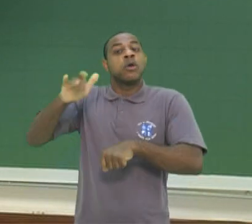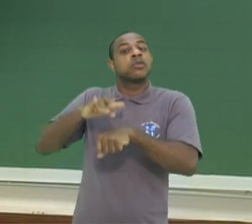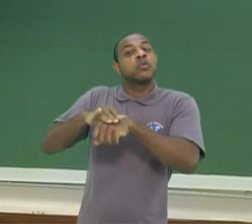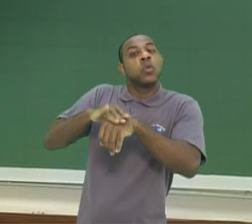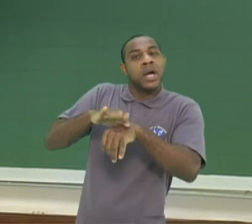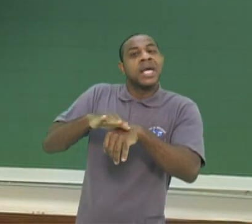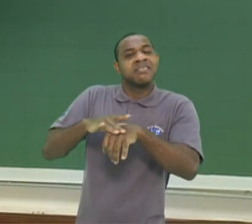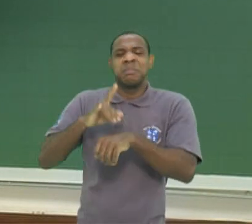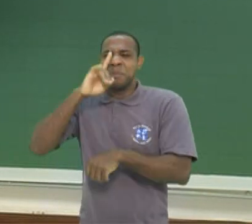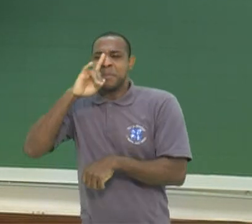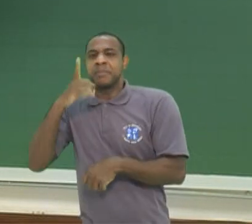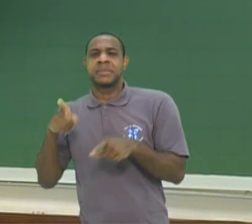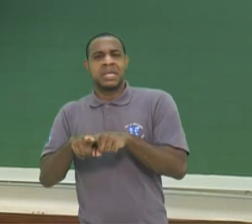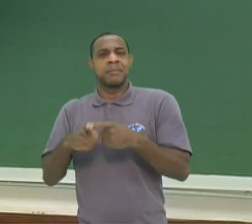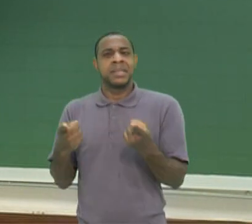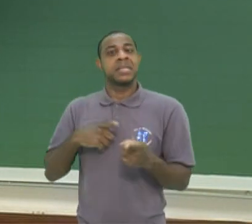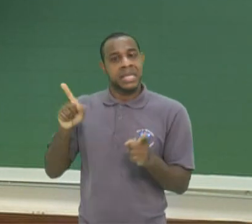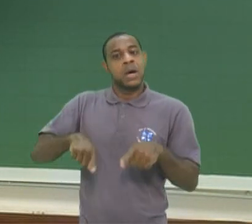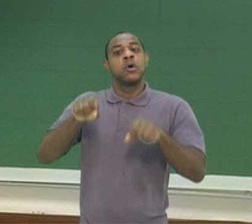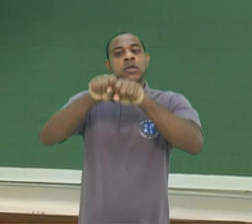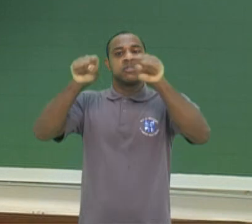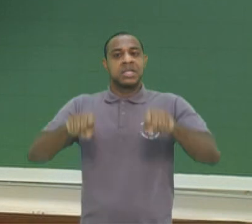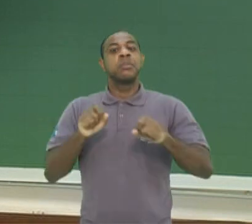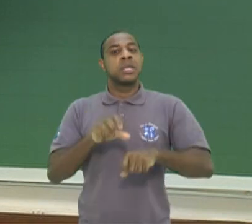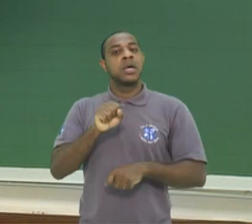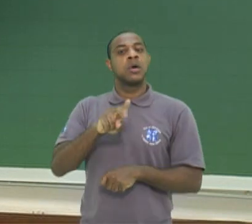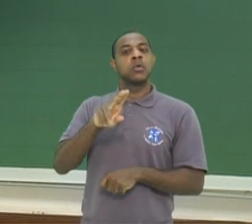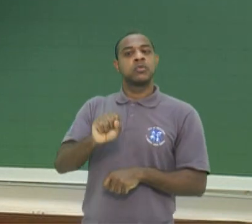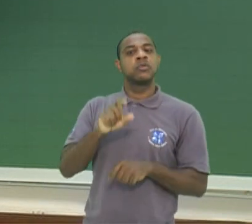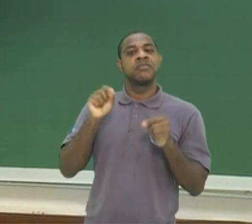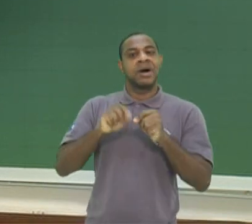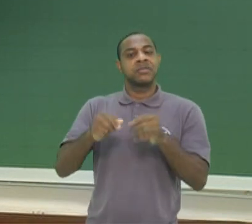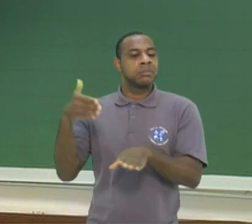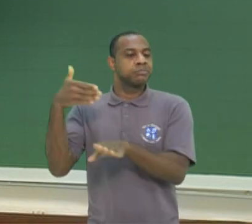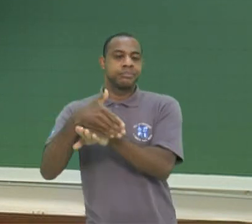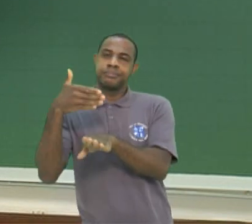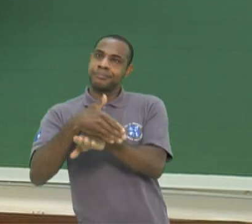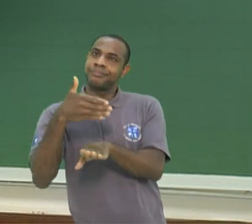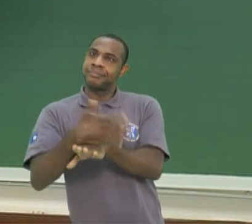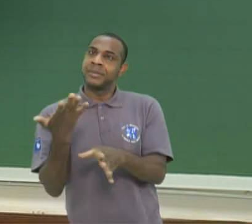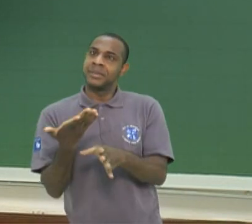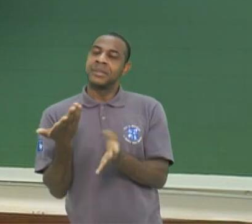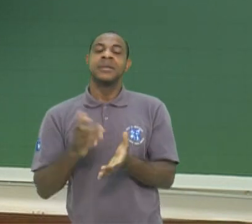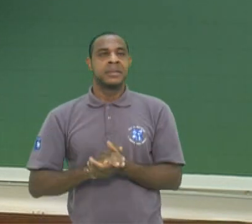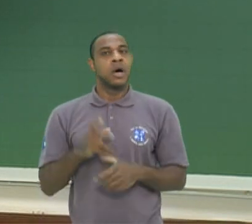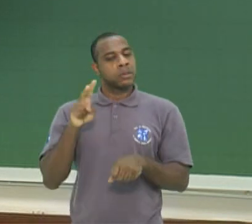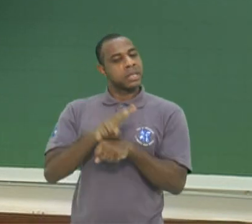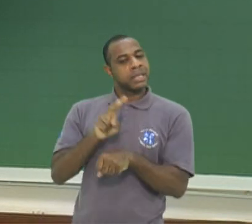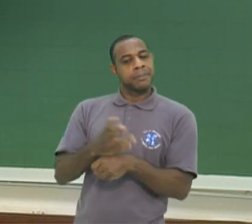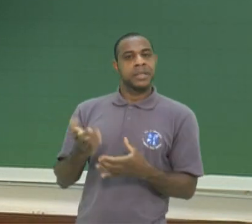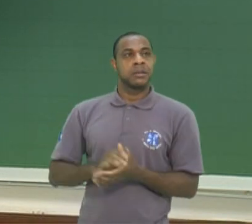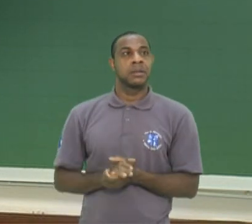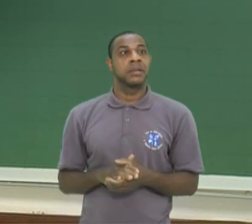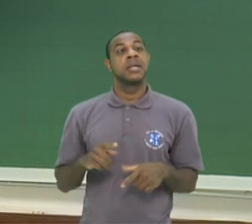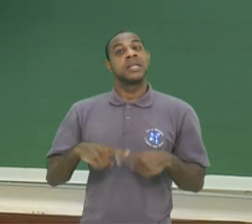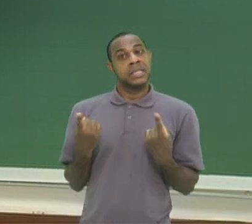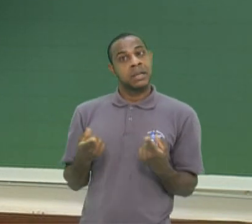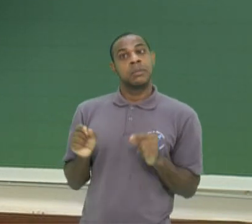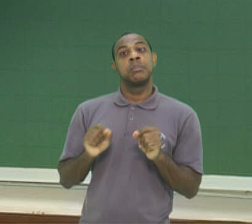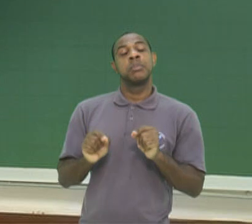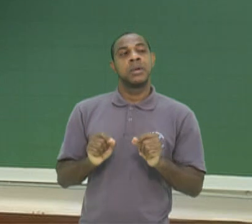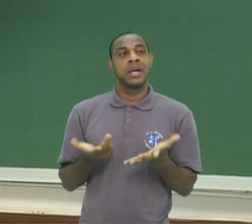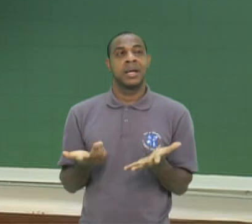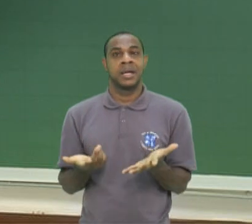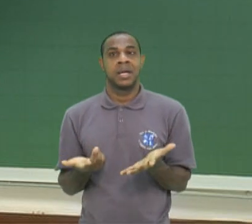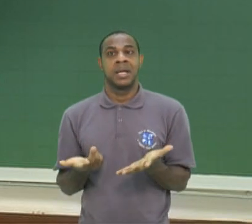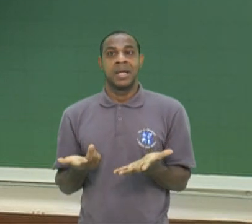muito graves, que é esse sistema que faz com que as pessoas tenham acesso a esse tratamento. Porém, por ele ser deficitário,